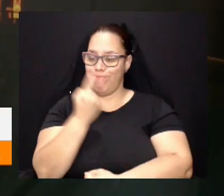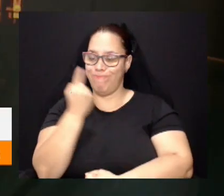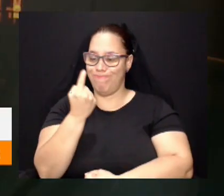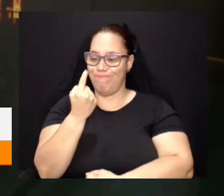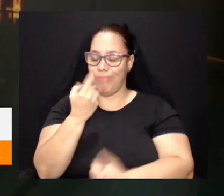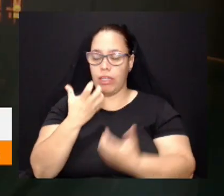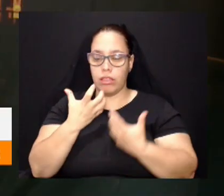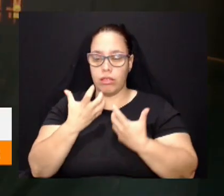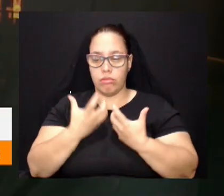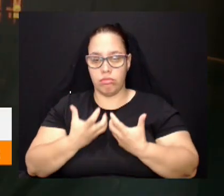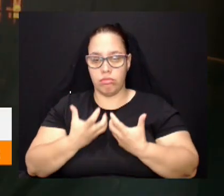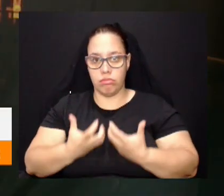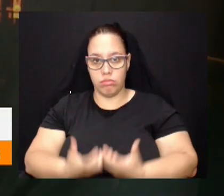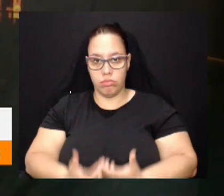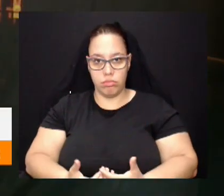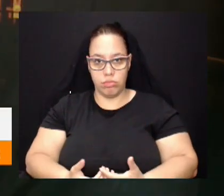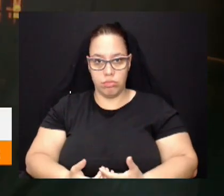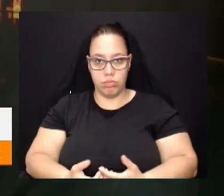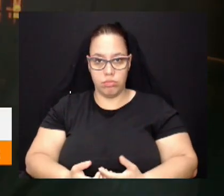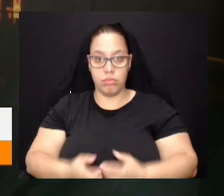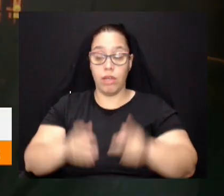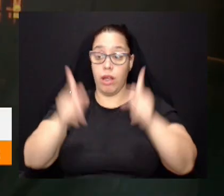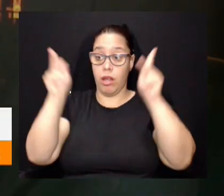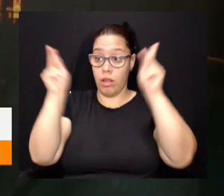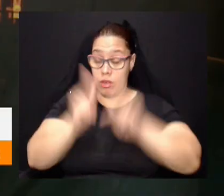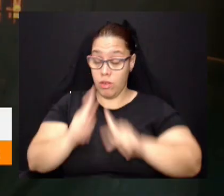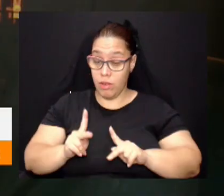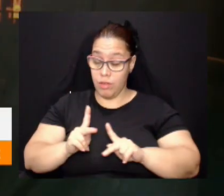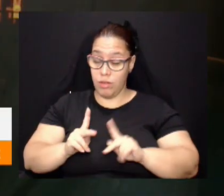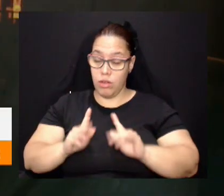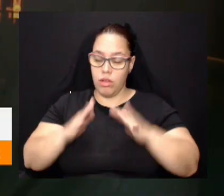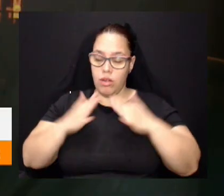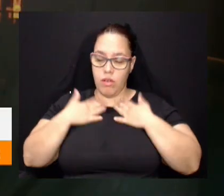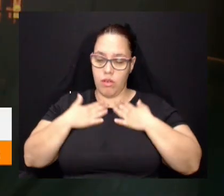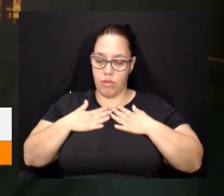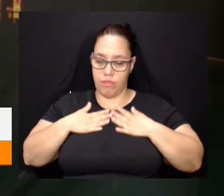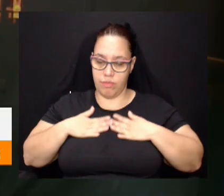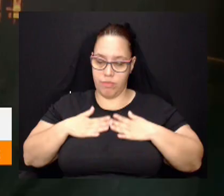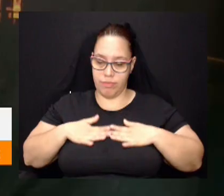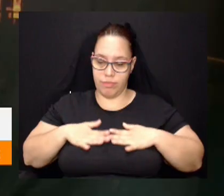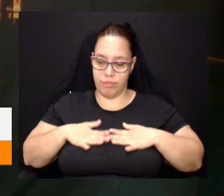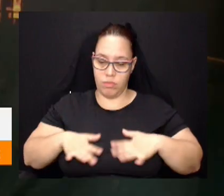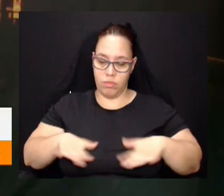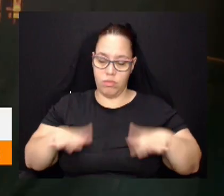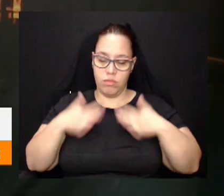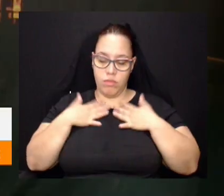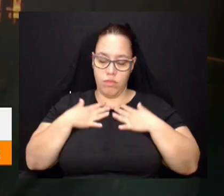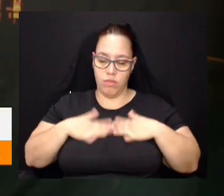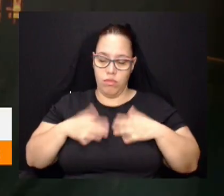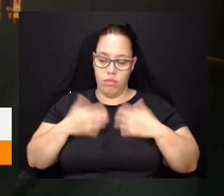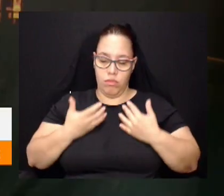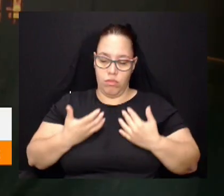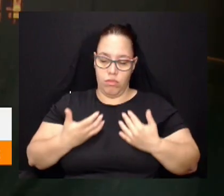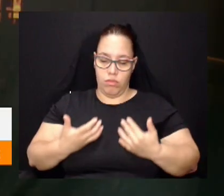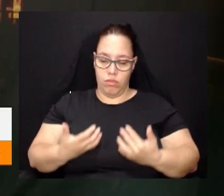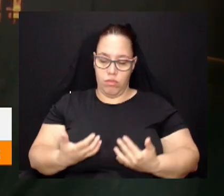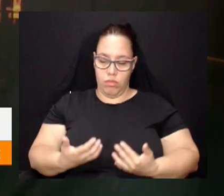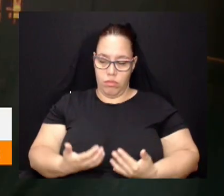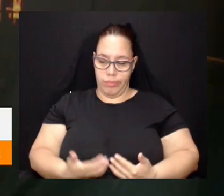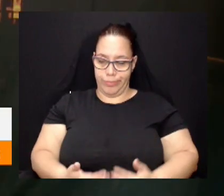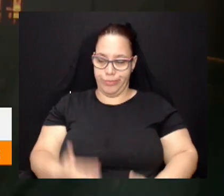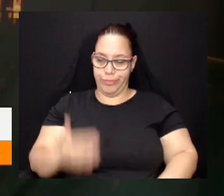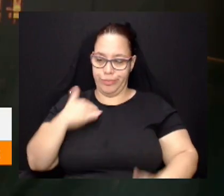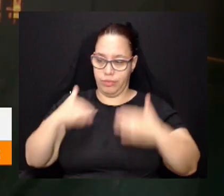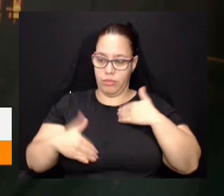de manter a paz e a harmonia, a exaustão física é inevitável. Aí vem o burnout